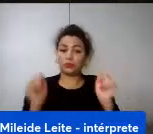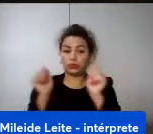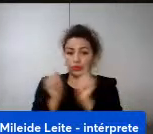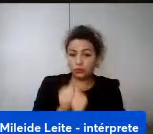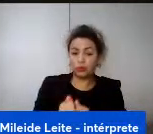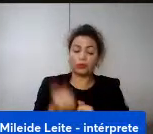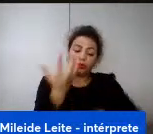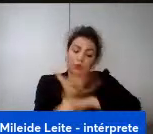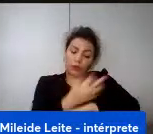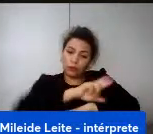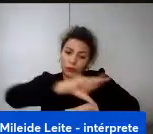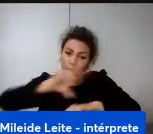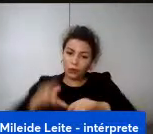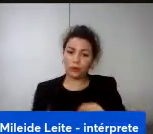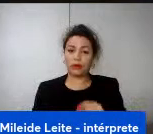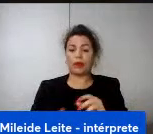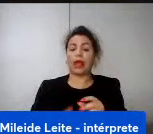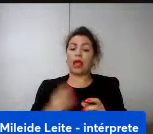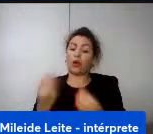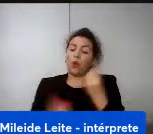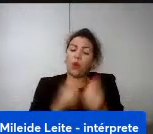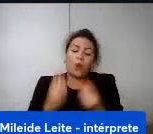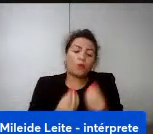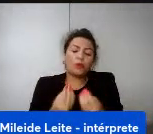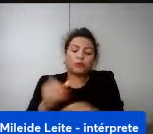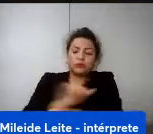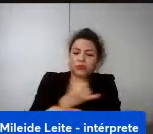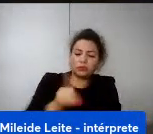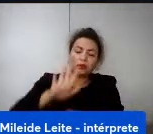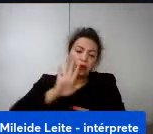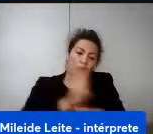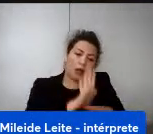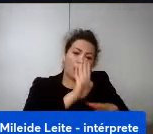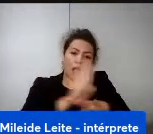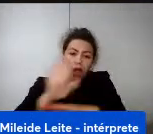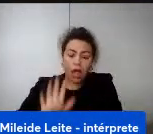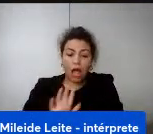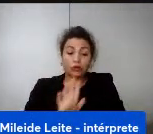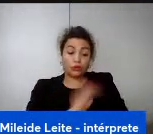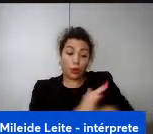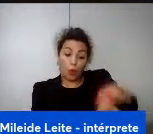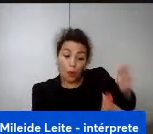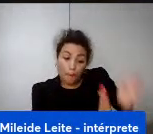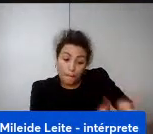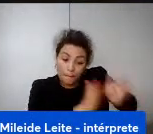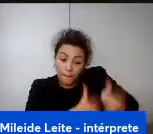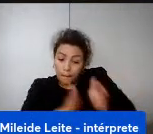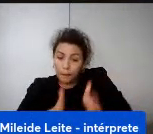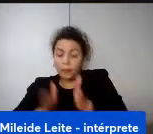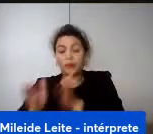disciplinas, intervenções que aí poderiam fazer com que o processo ficasse